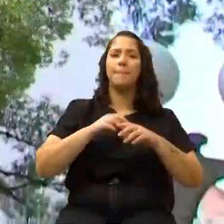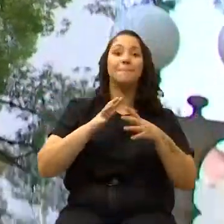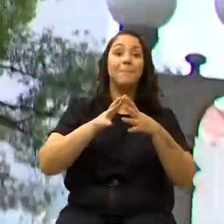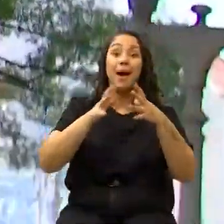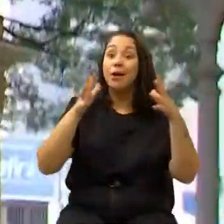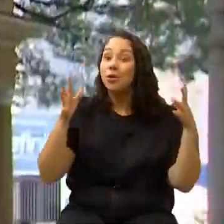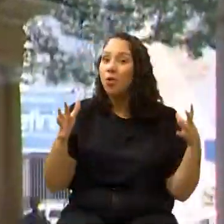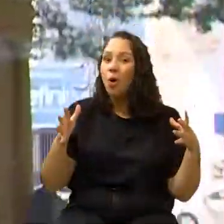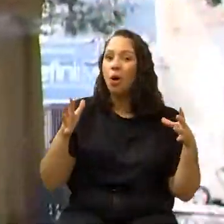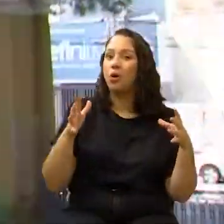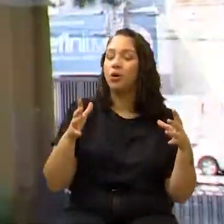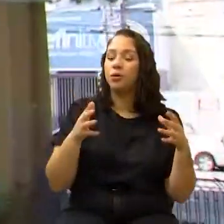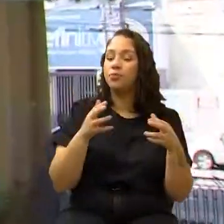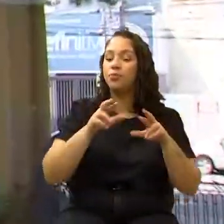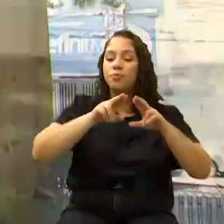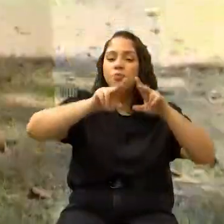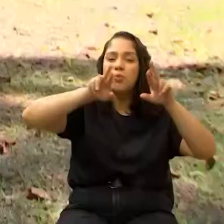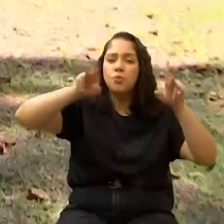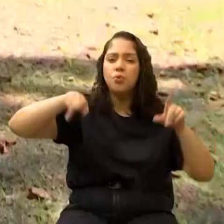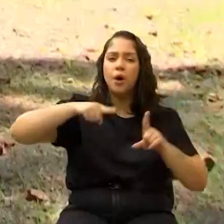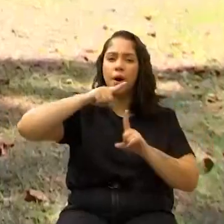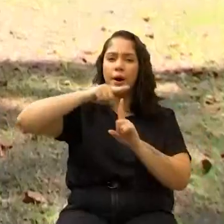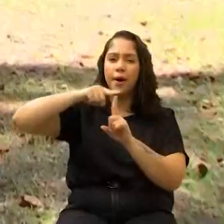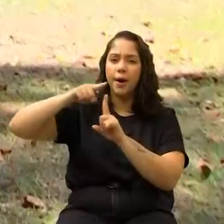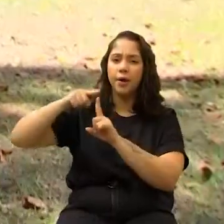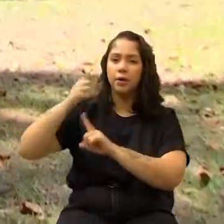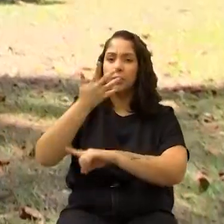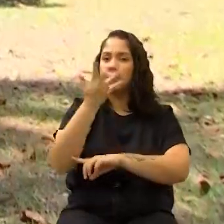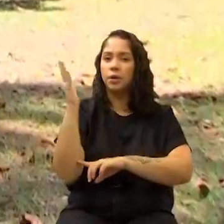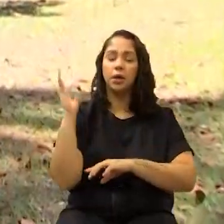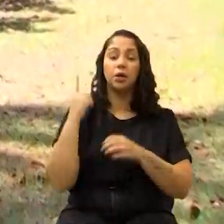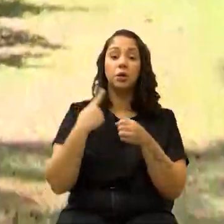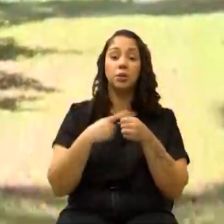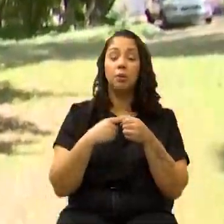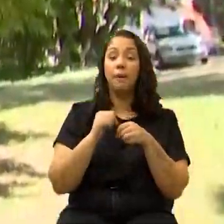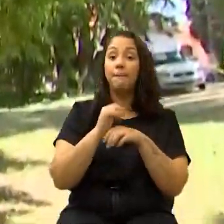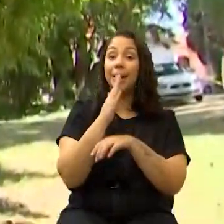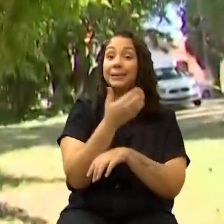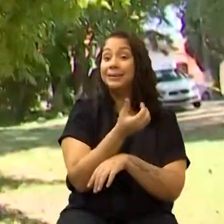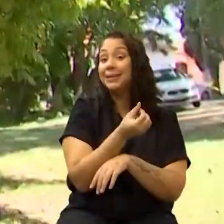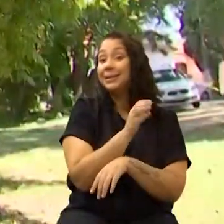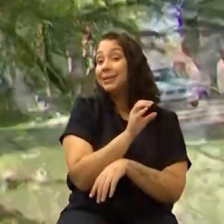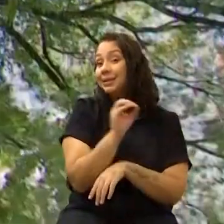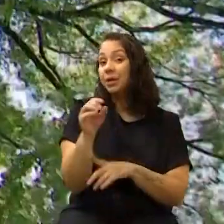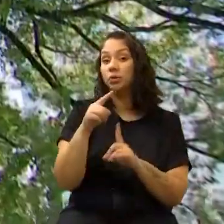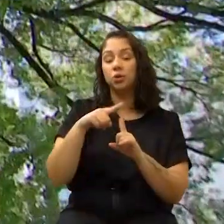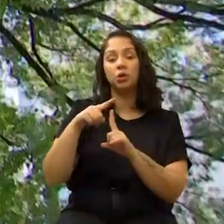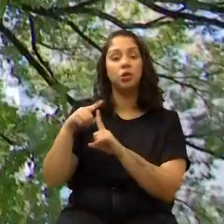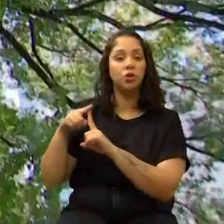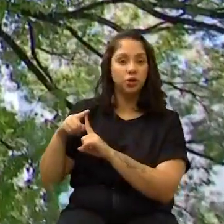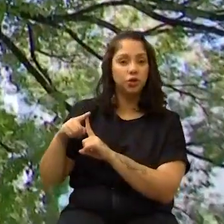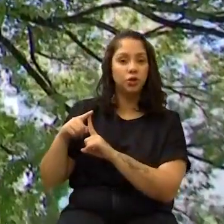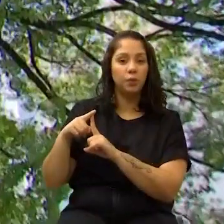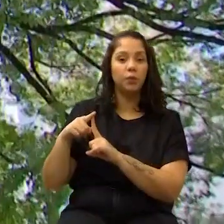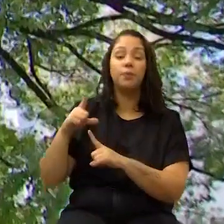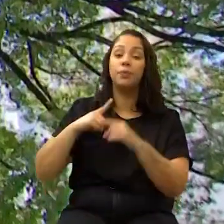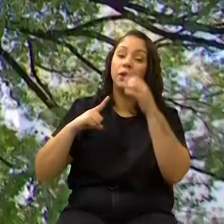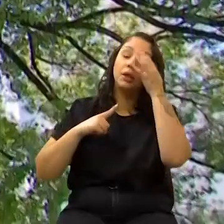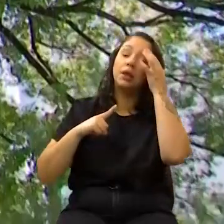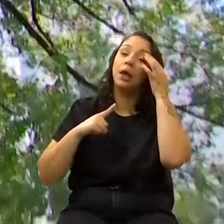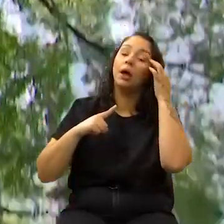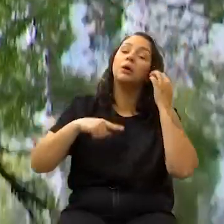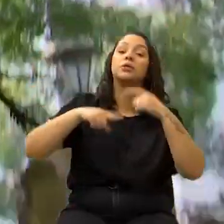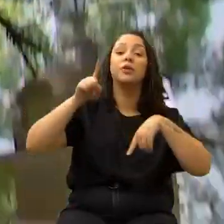temos a maior coleção urbana de árvores do Brasil. Né? São mais de 600 espécies